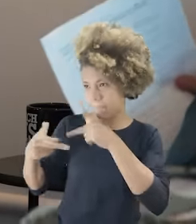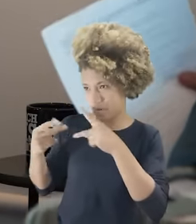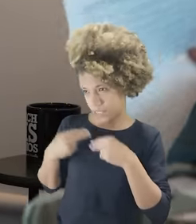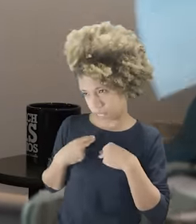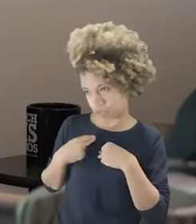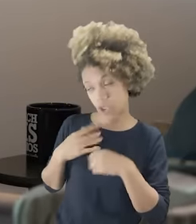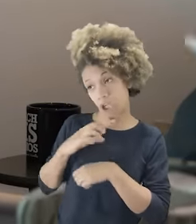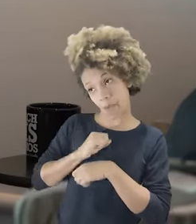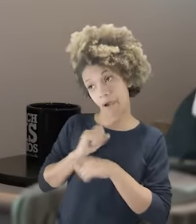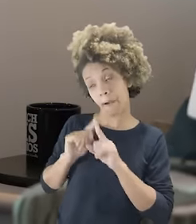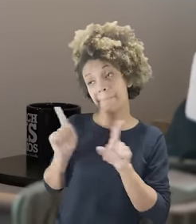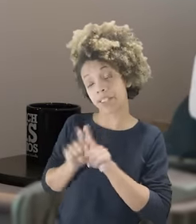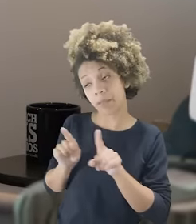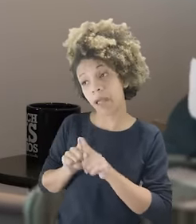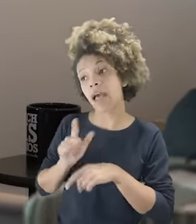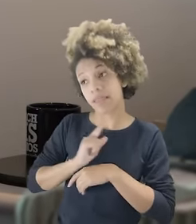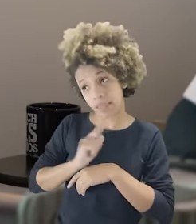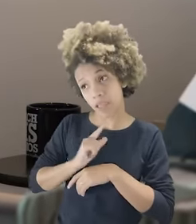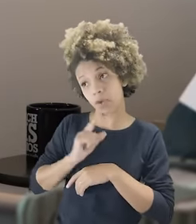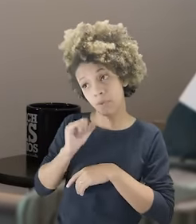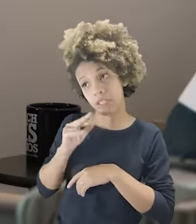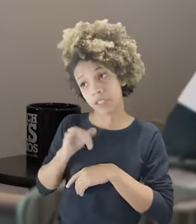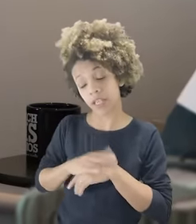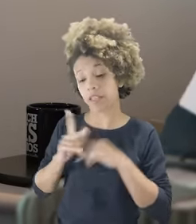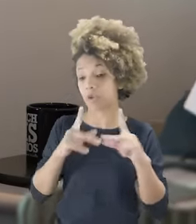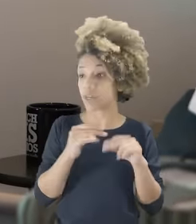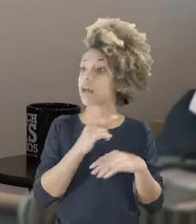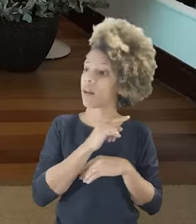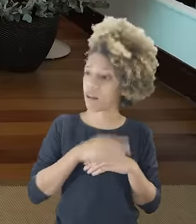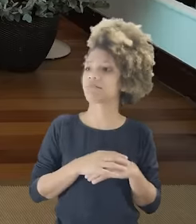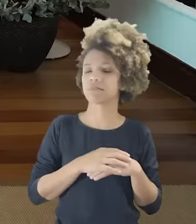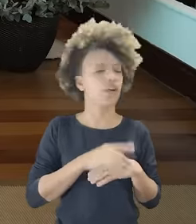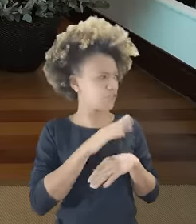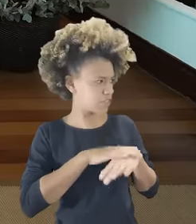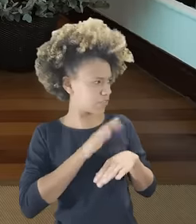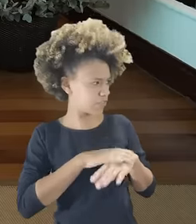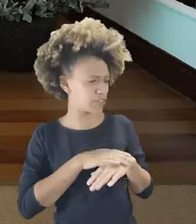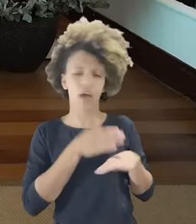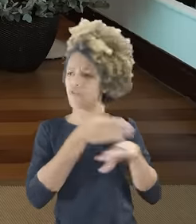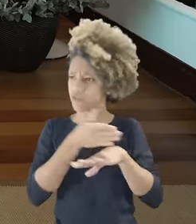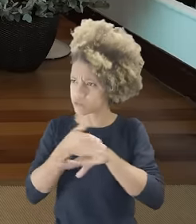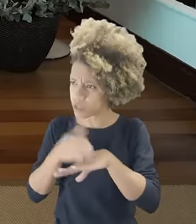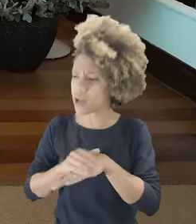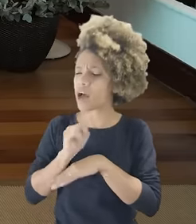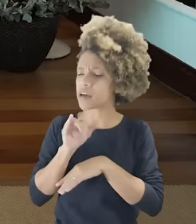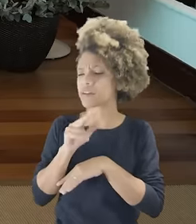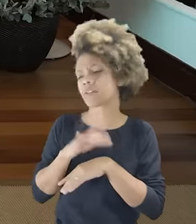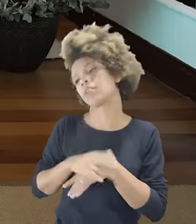recebidos agora Inclusive eu tenho insider que eu ganhei lá na fritada Ah então quando você fez uma participação